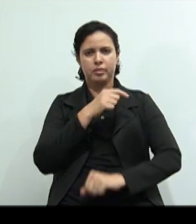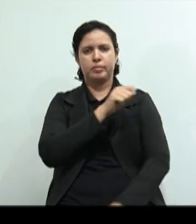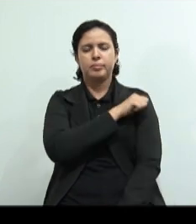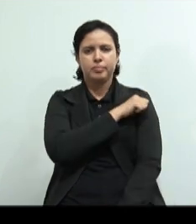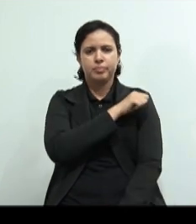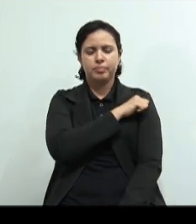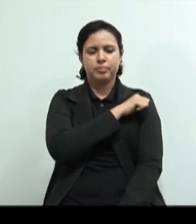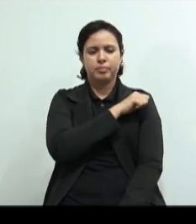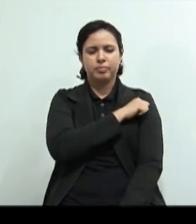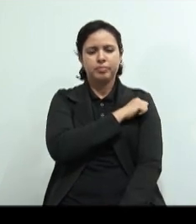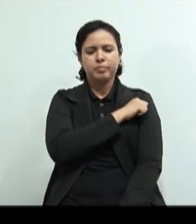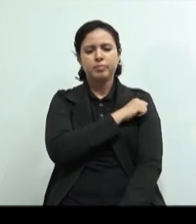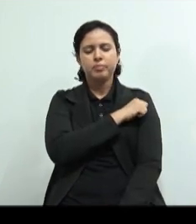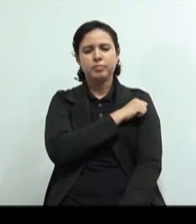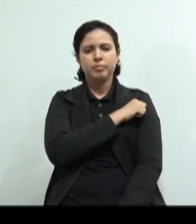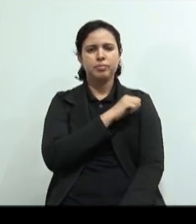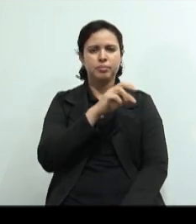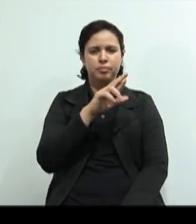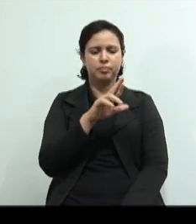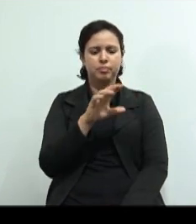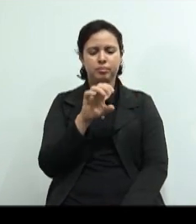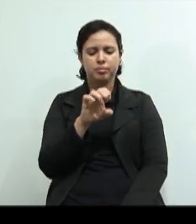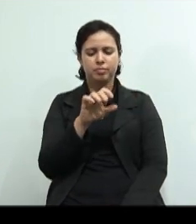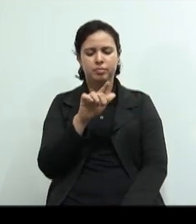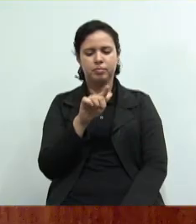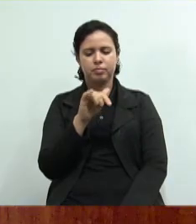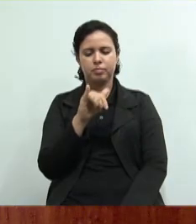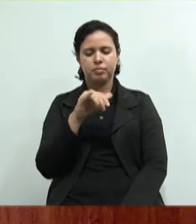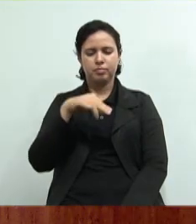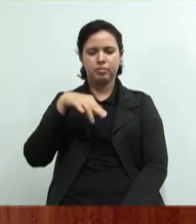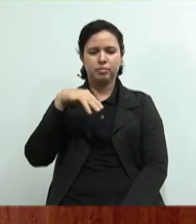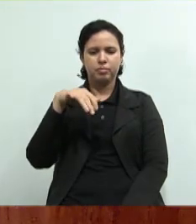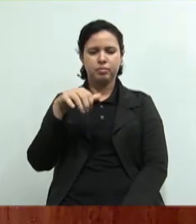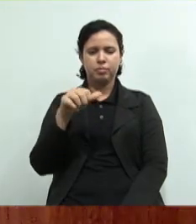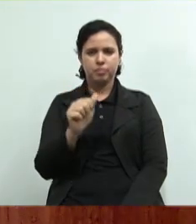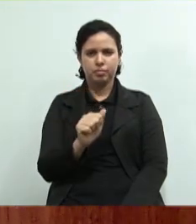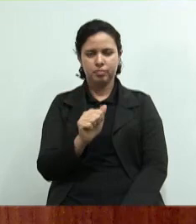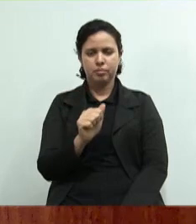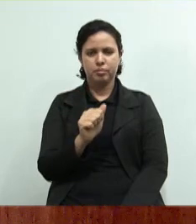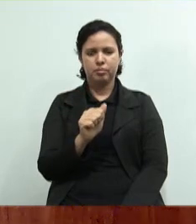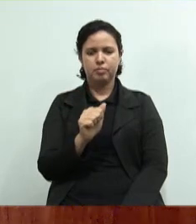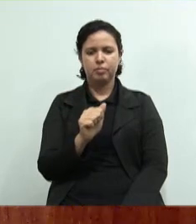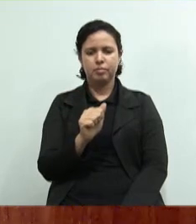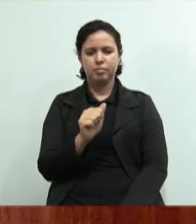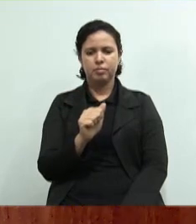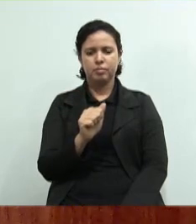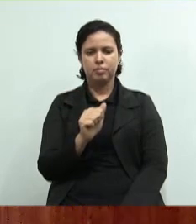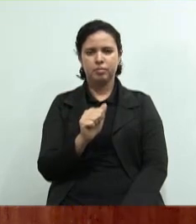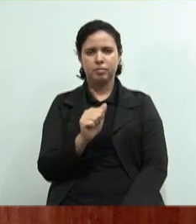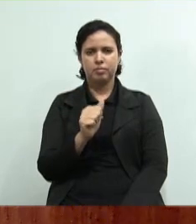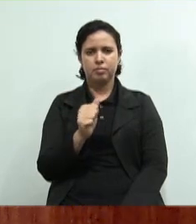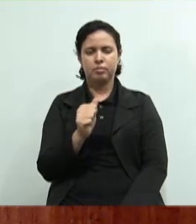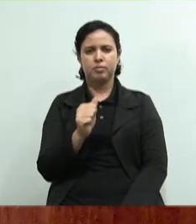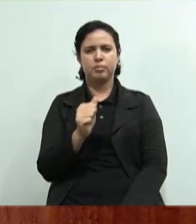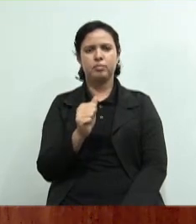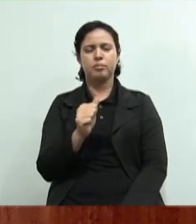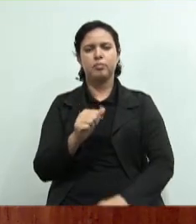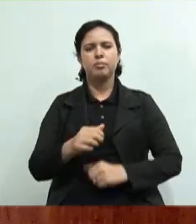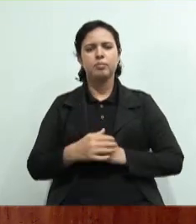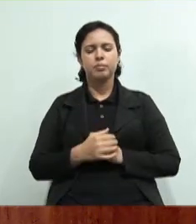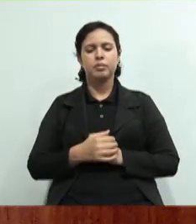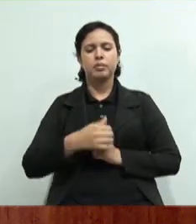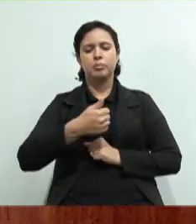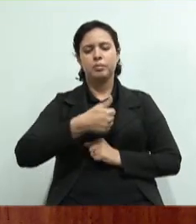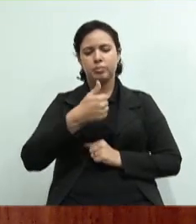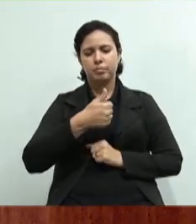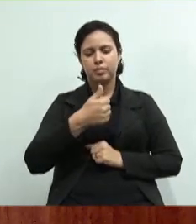né? Boa. Tem a Regina, da Escola Campos Salles, né, do Clodoaldo Explícito. Ela respondeu com o primeiro,